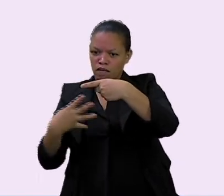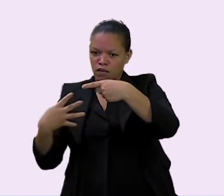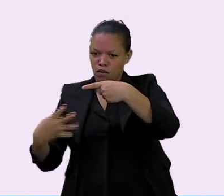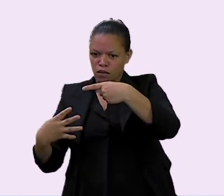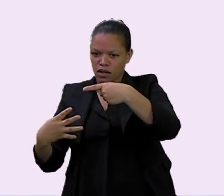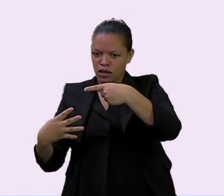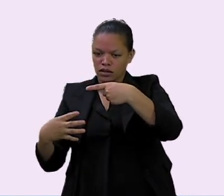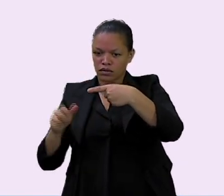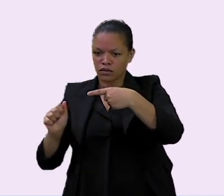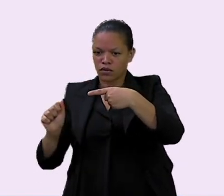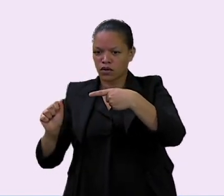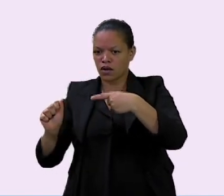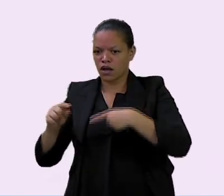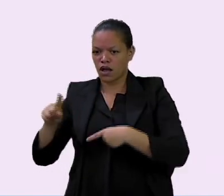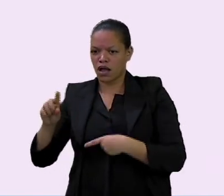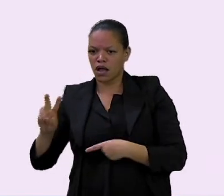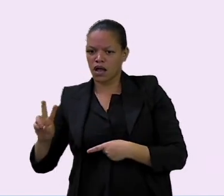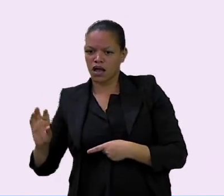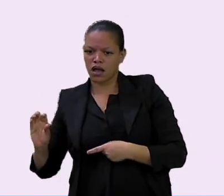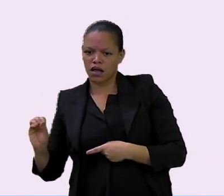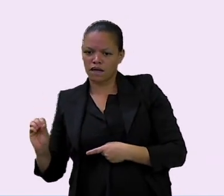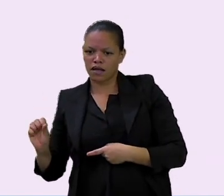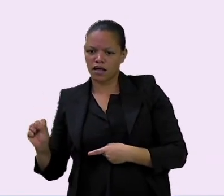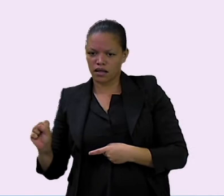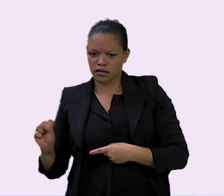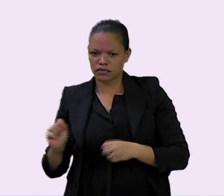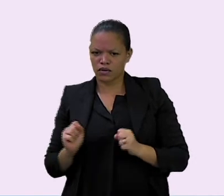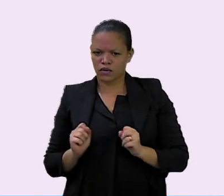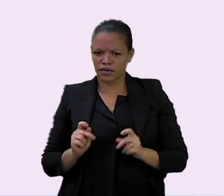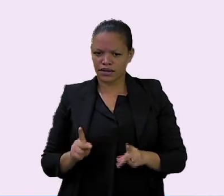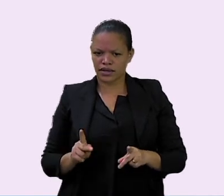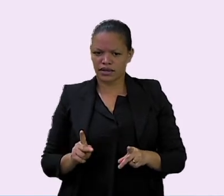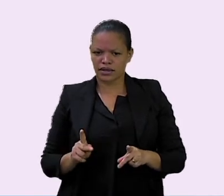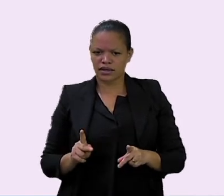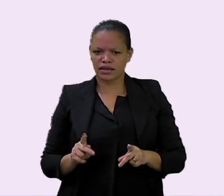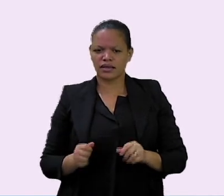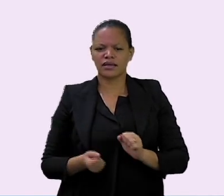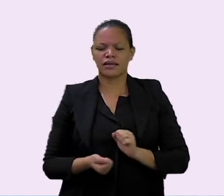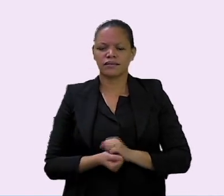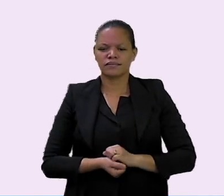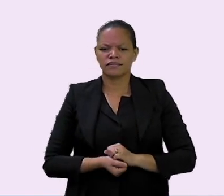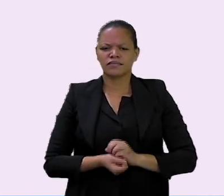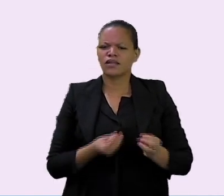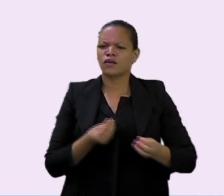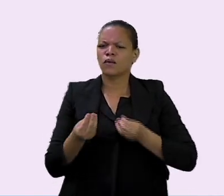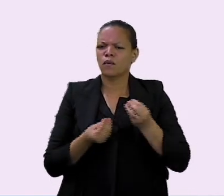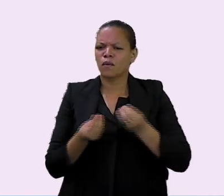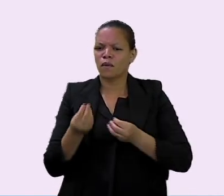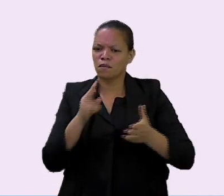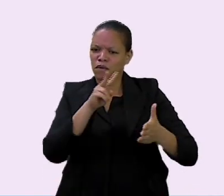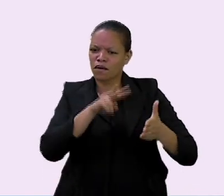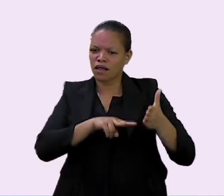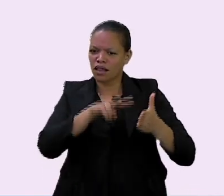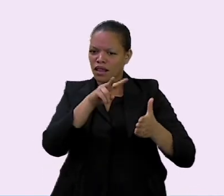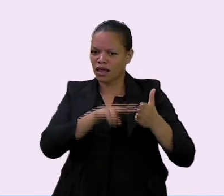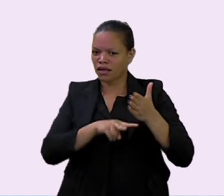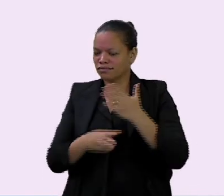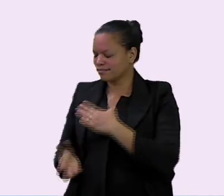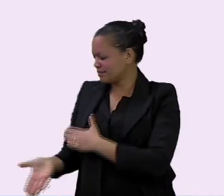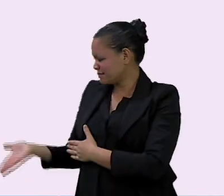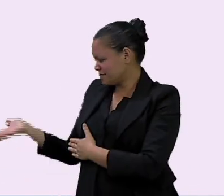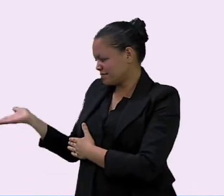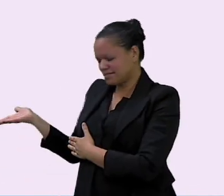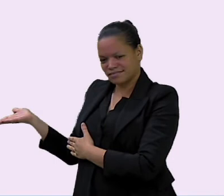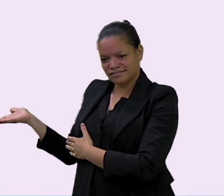144 avos. Como se lê? 39, 144 avos. Lembrando que